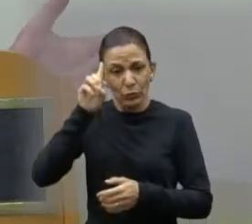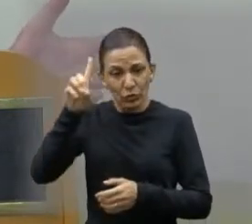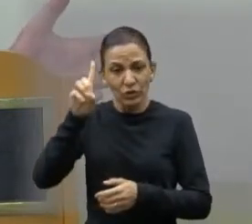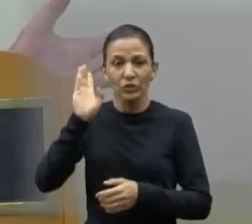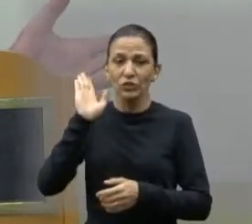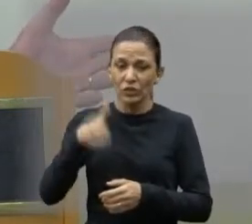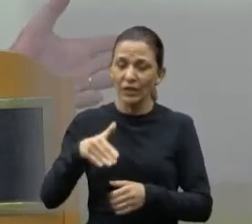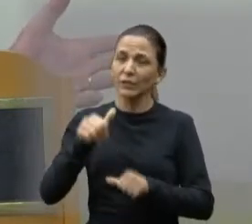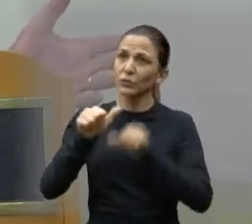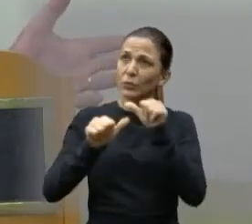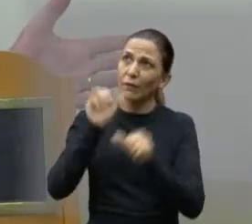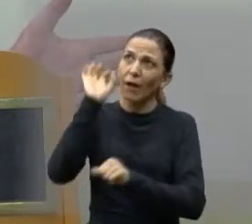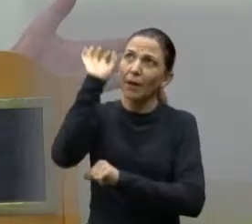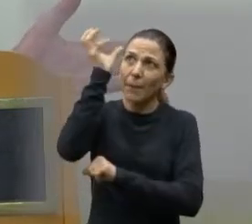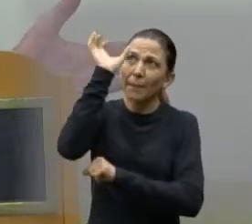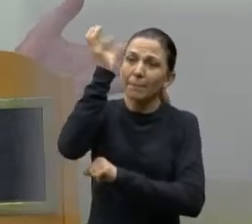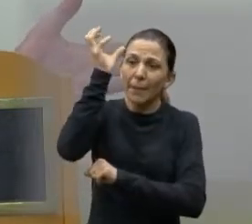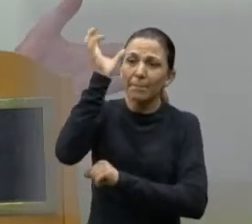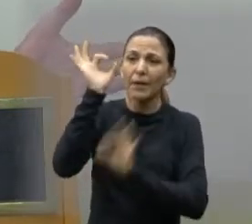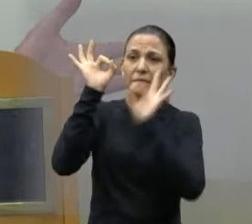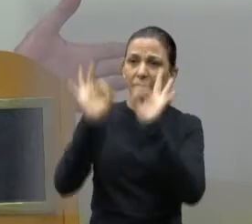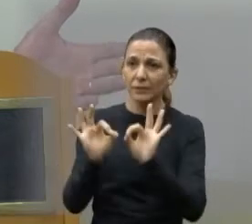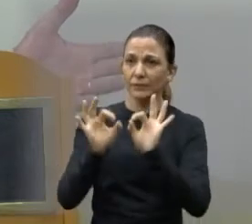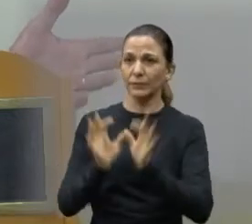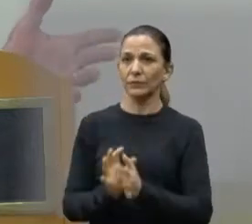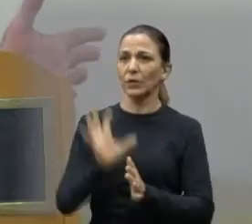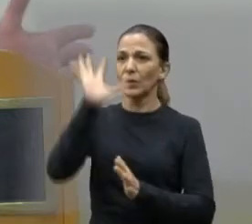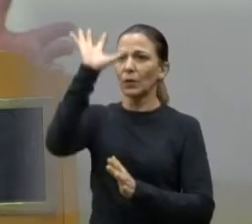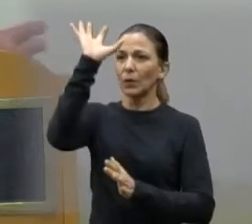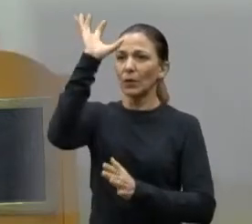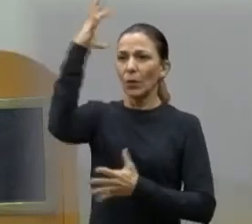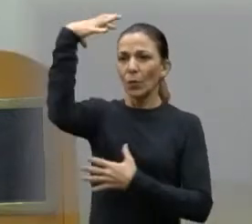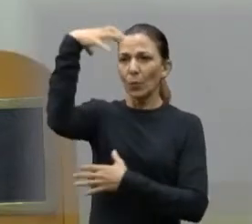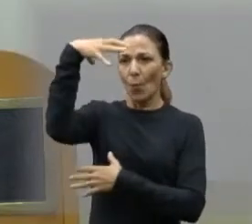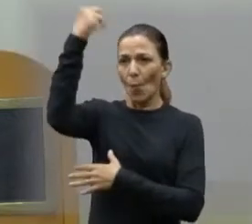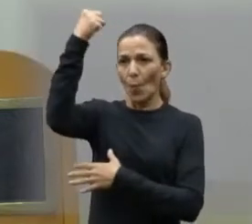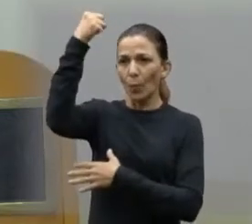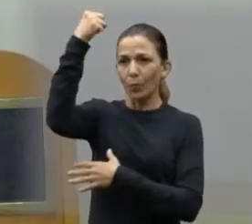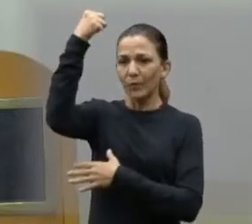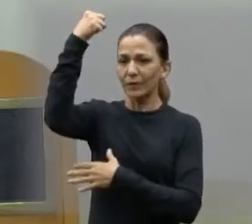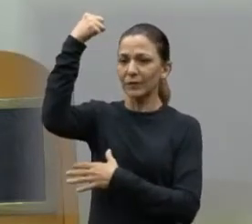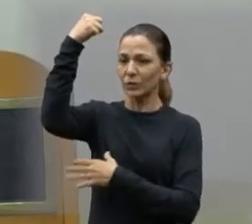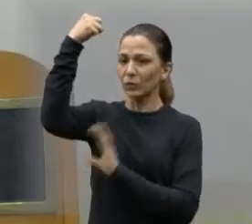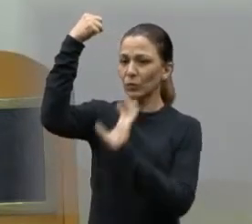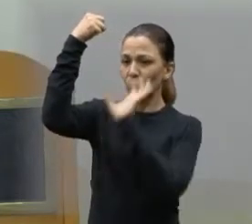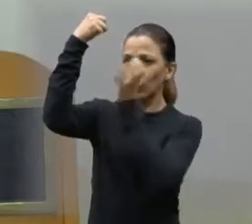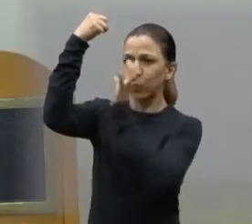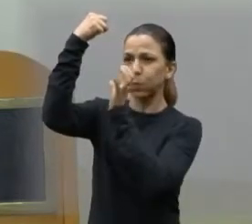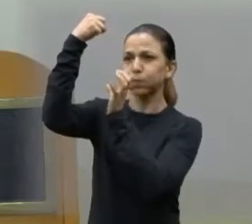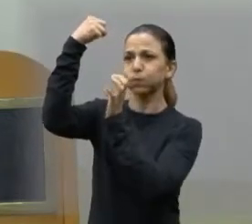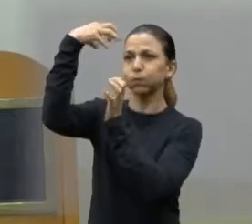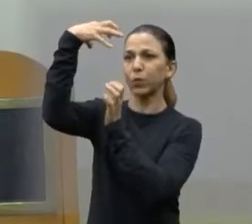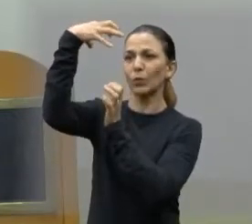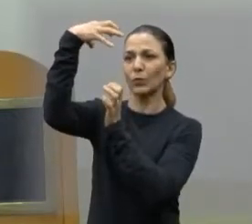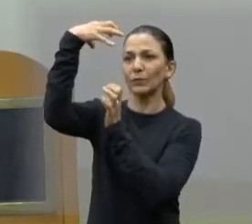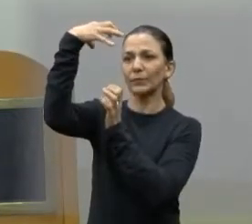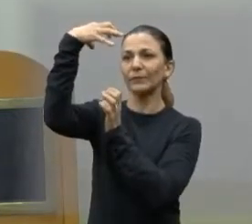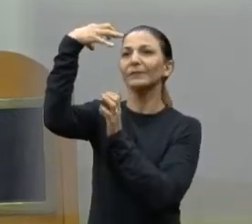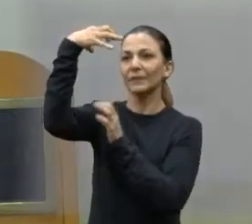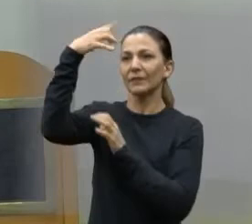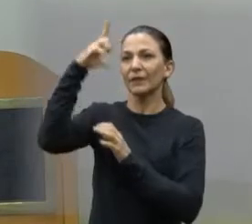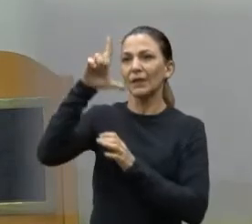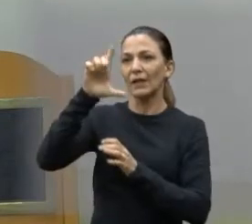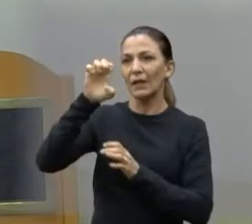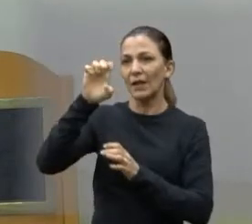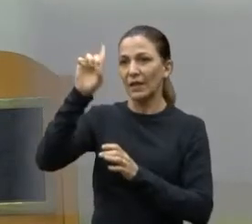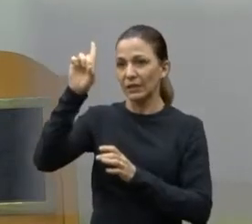sendo substituídas Então eu não sei se com a instalação das lâmpadas de led isso